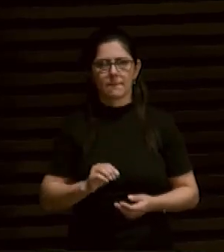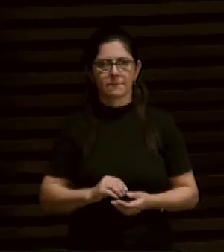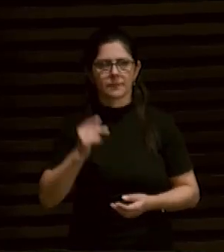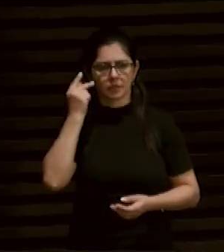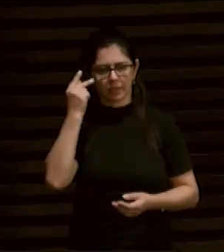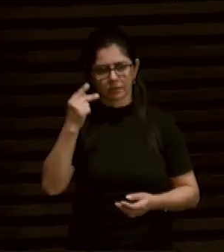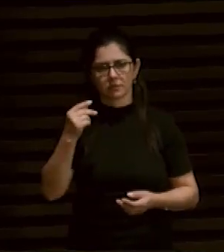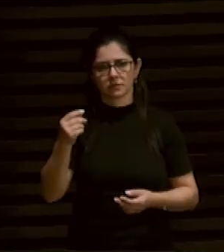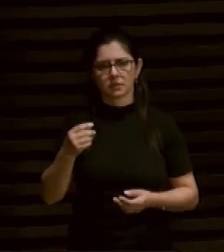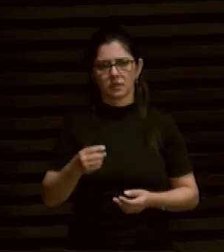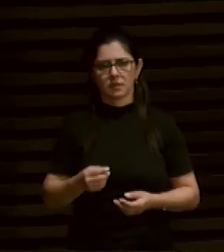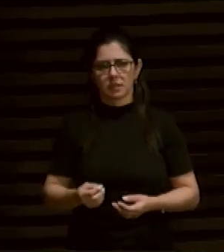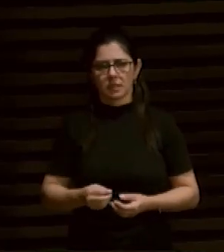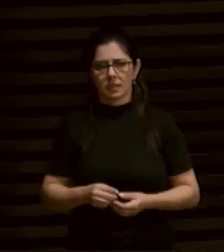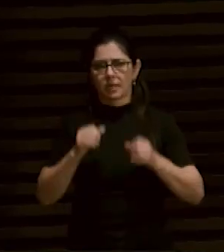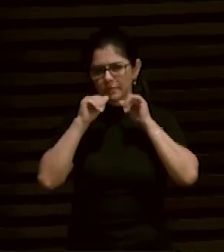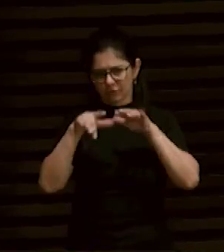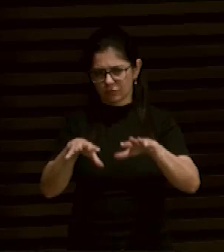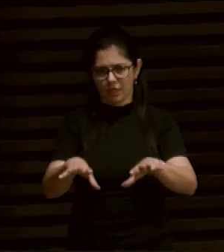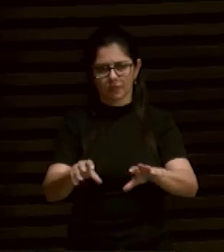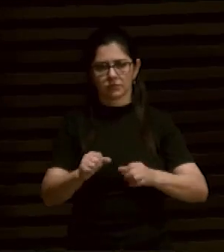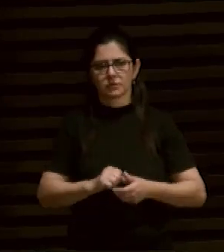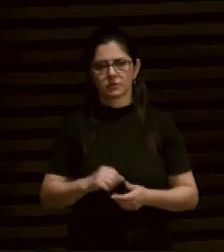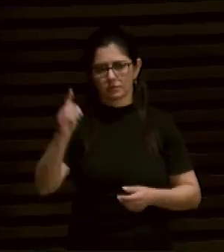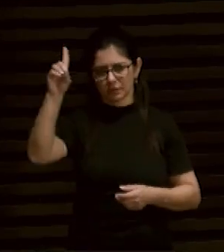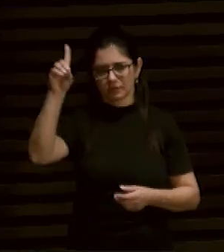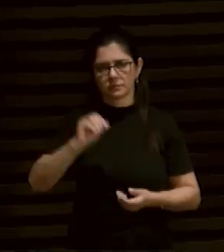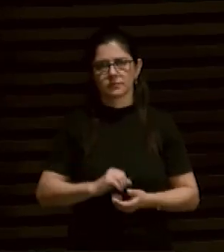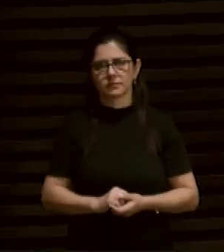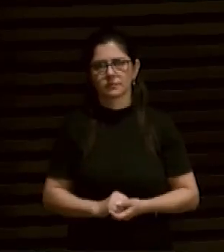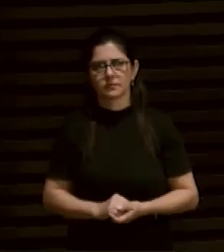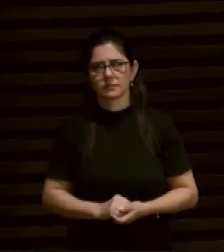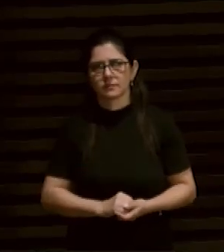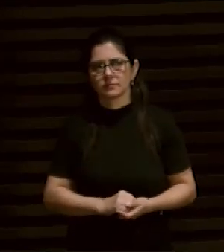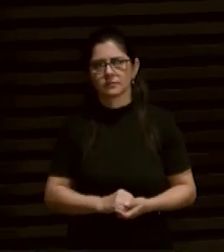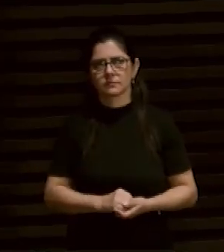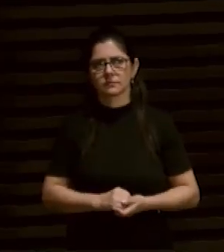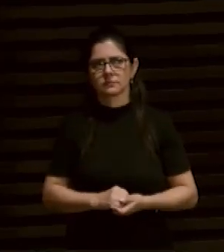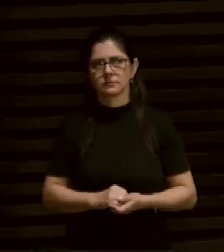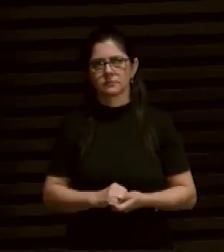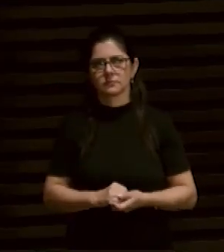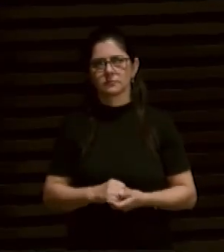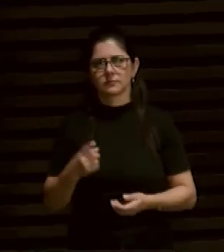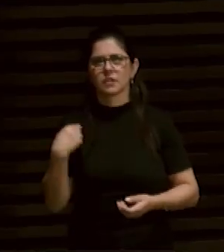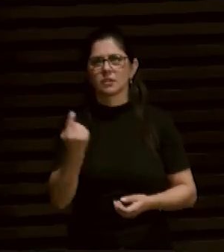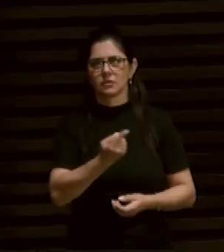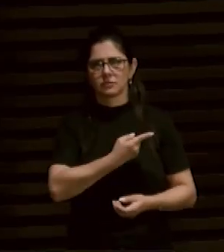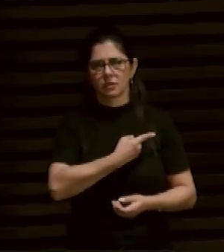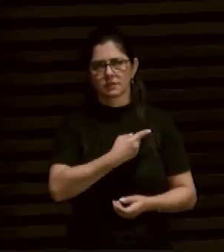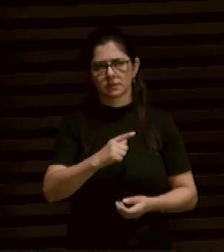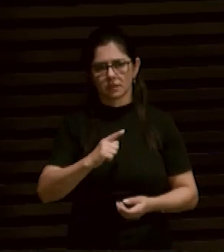e transformados por Ele. Em segundo lugar, e eu queria retomar o que eu falei, é que nós aprendemos que Deus é um Deus